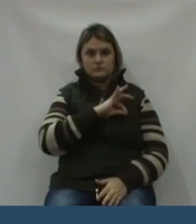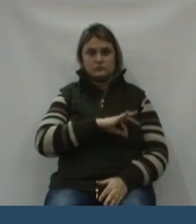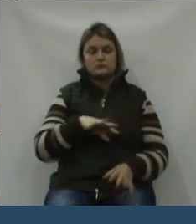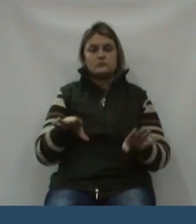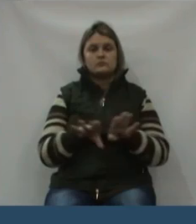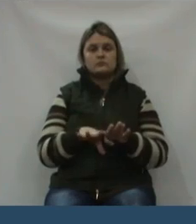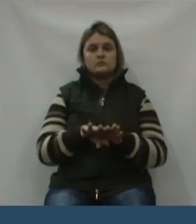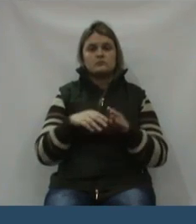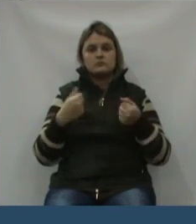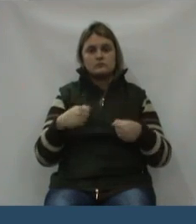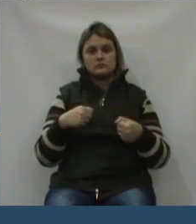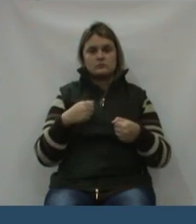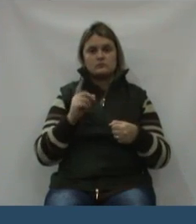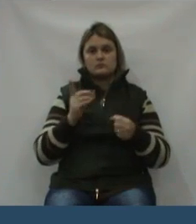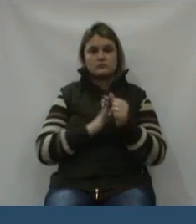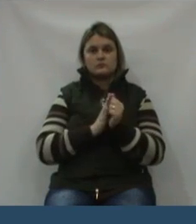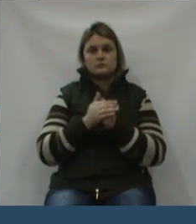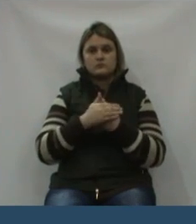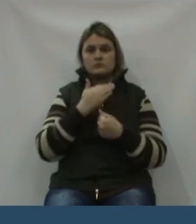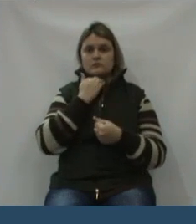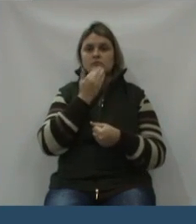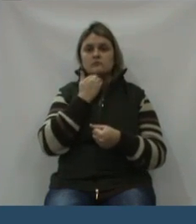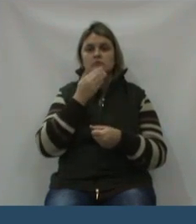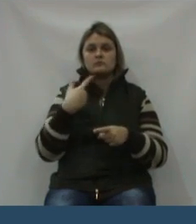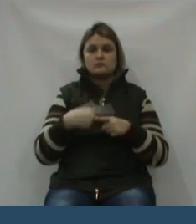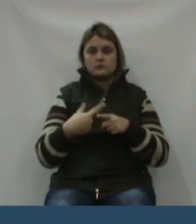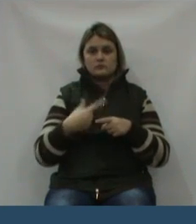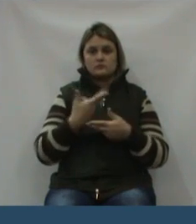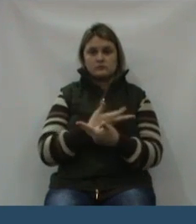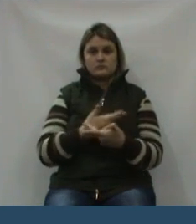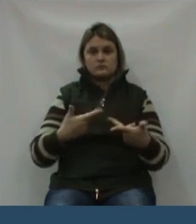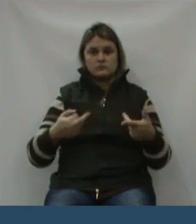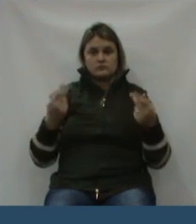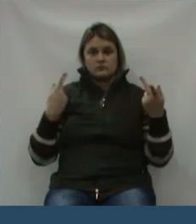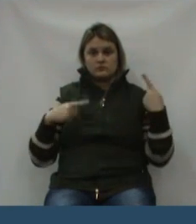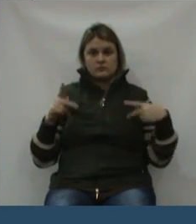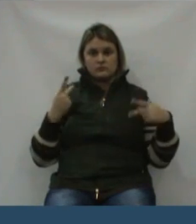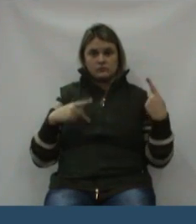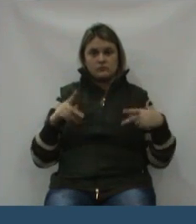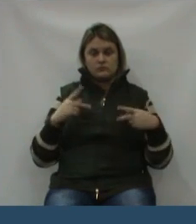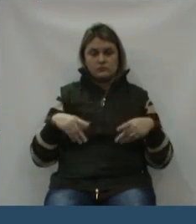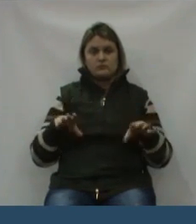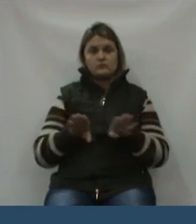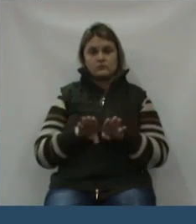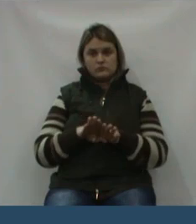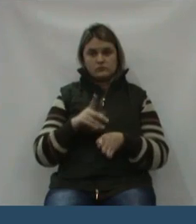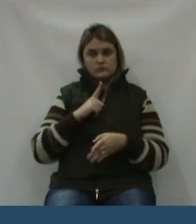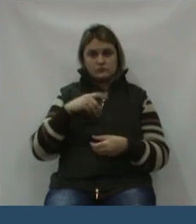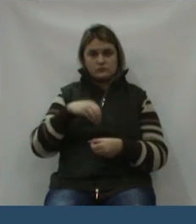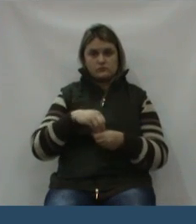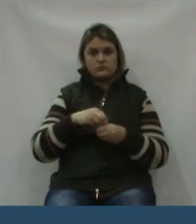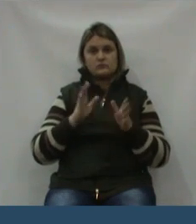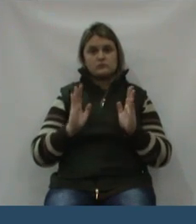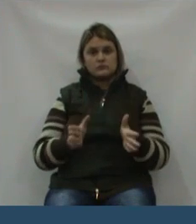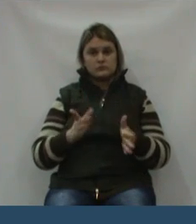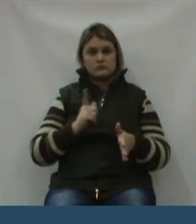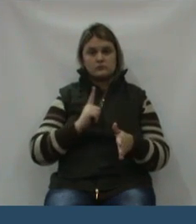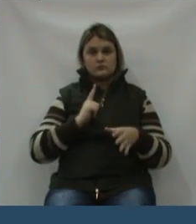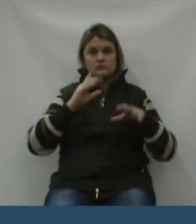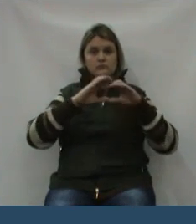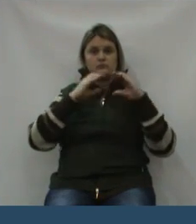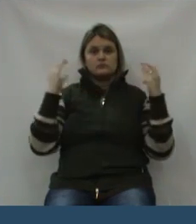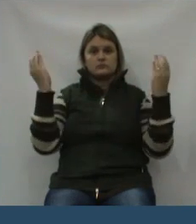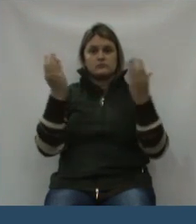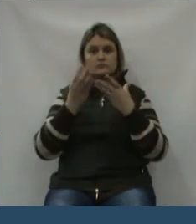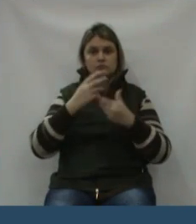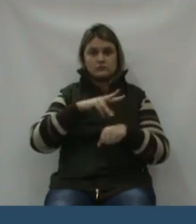também devemos colocar, não devemos esconder de ninguém, a questão política. A questão política. Porque hoje você pega um Congresso